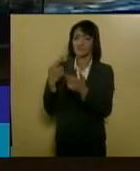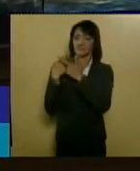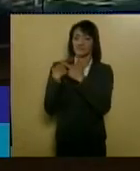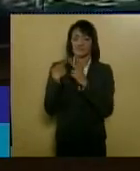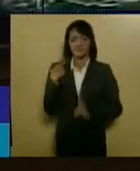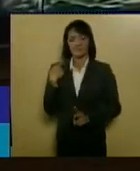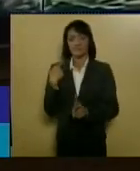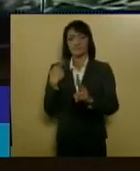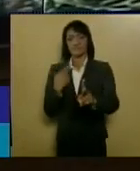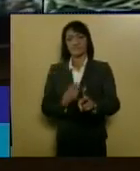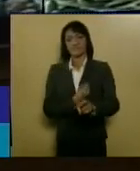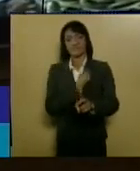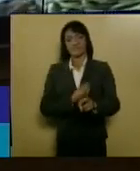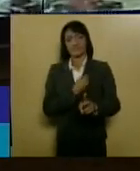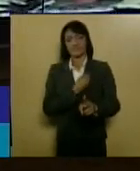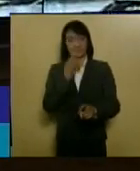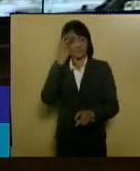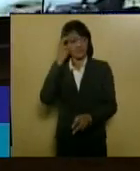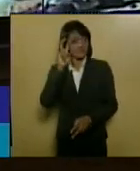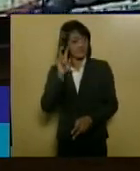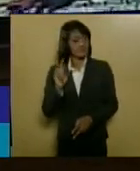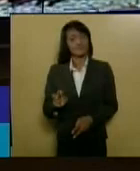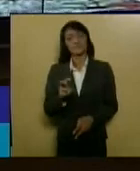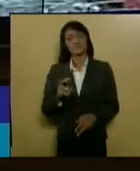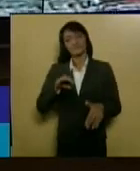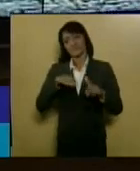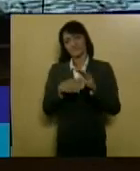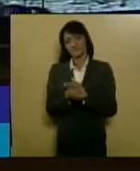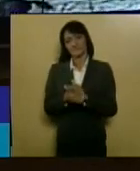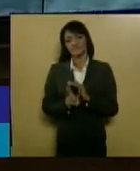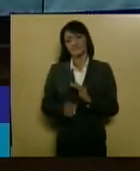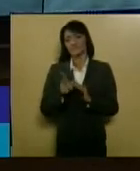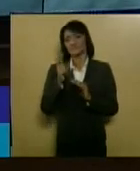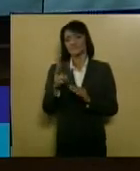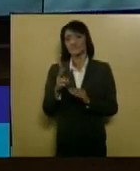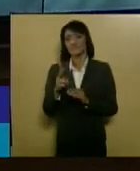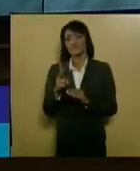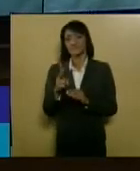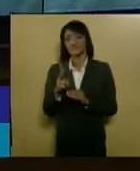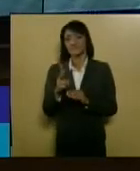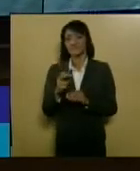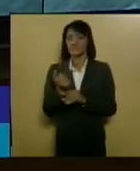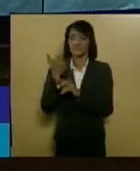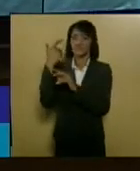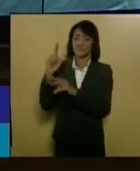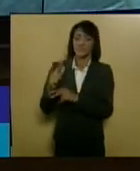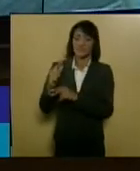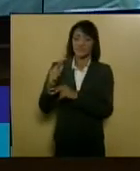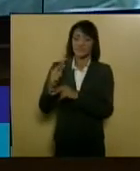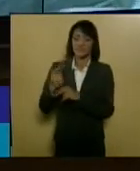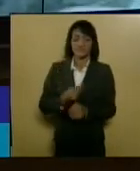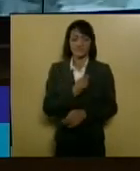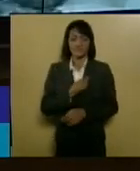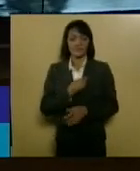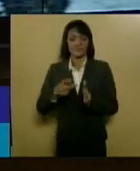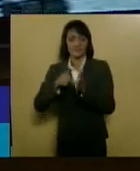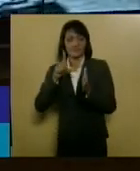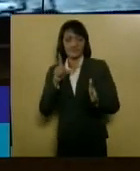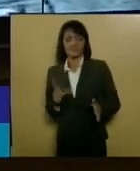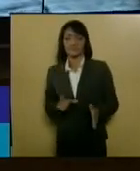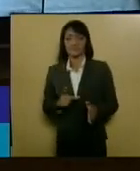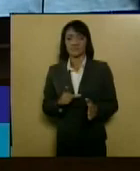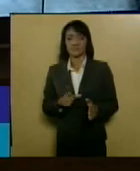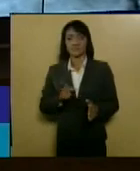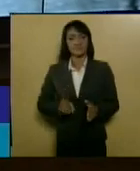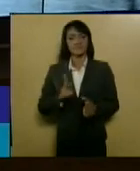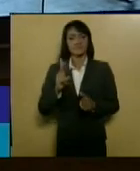manter viva as tradições e vocações que lhes foram legadas por tantos que por aqui passaram. Tradições de